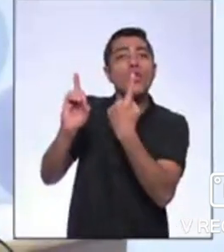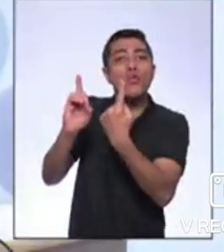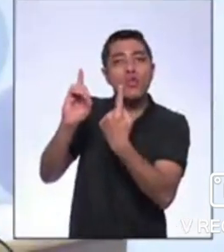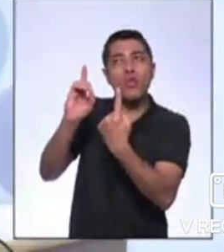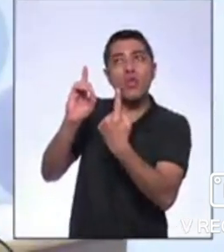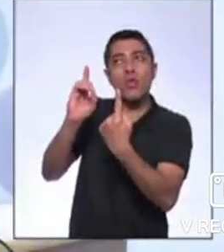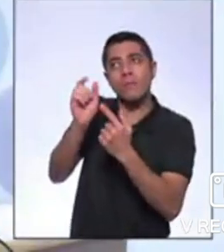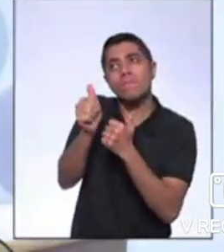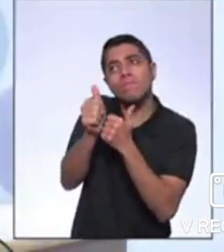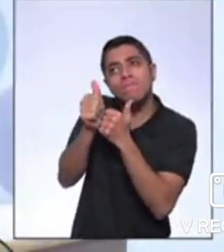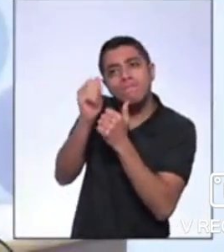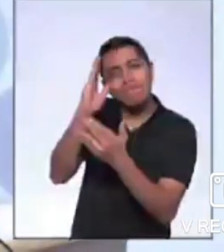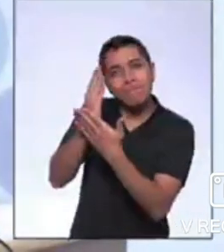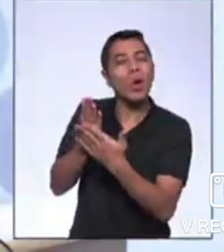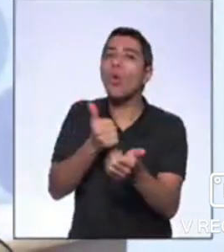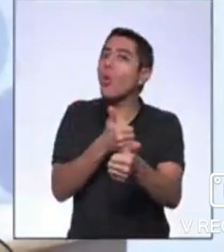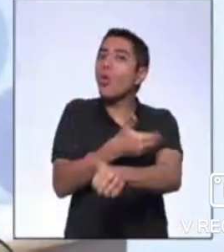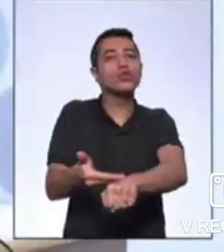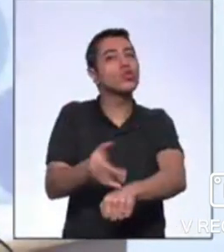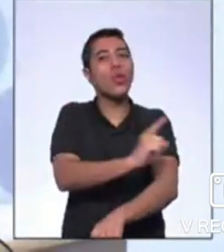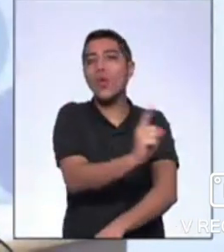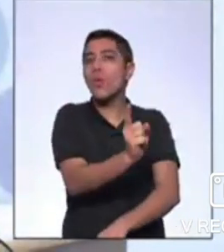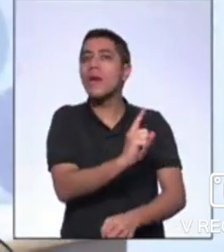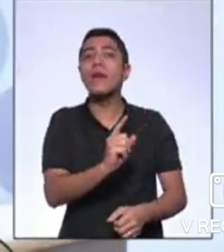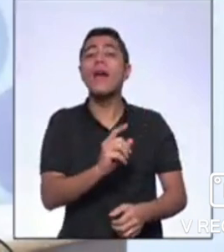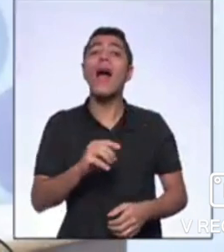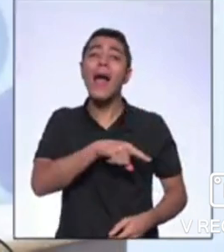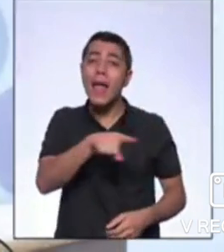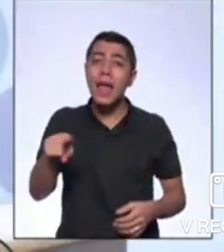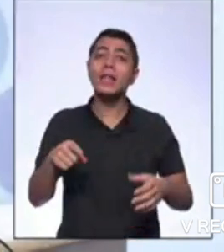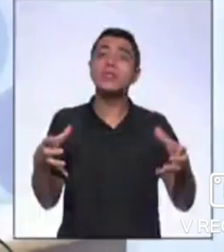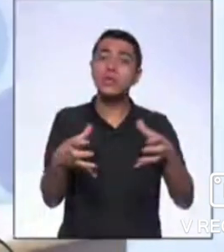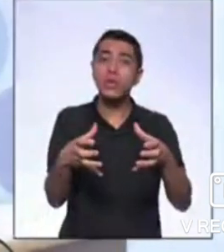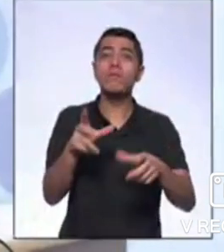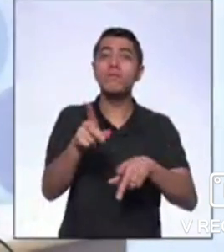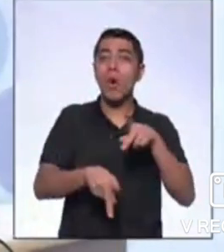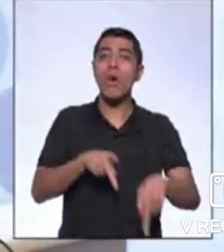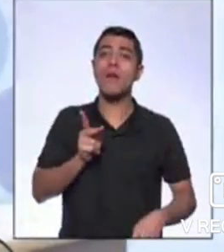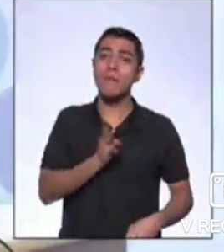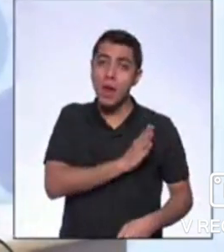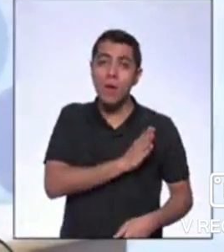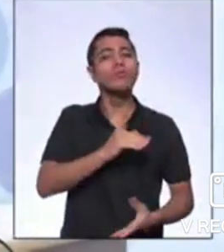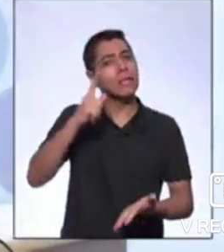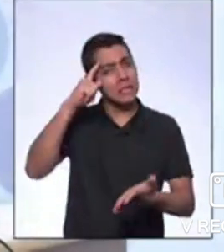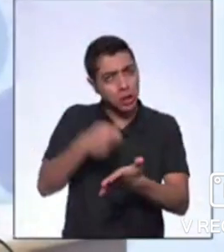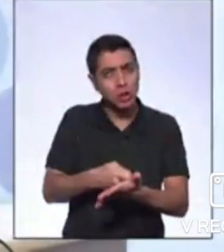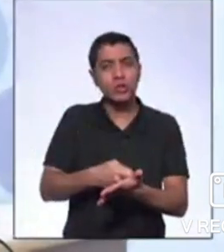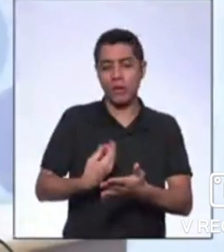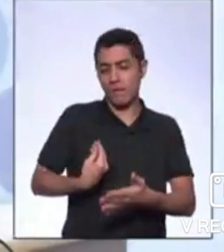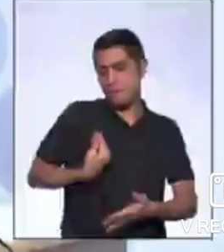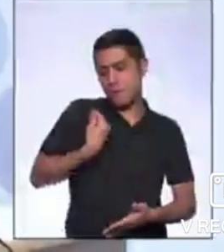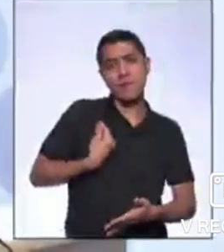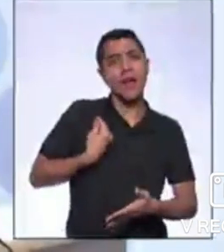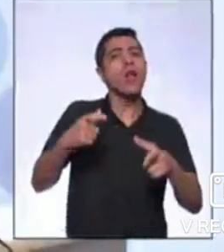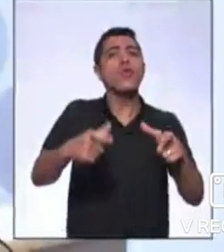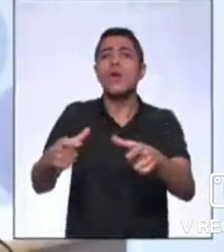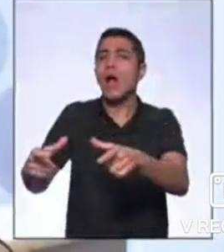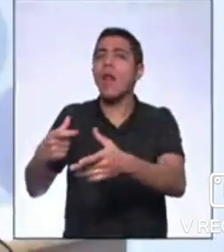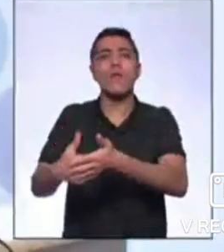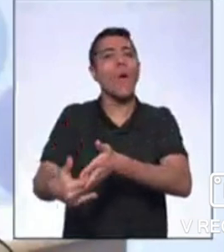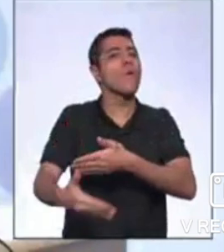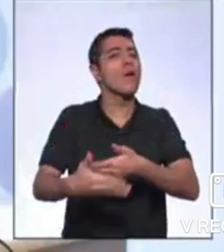gente viver, nós vamos viver de acordo com as nossas tradições, né? E como sempre, os hebreus aí, né, até os judeus hoje